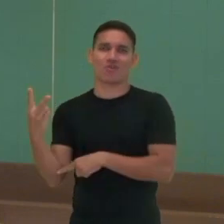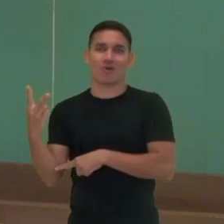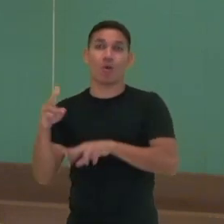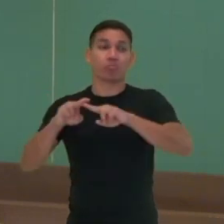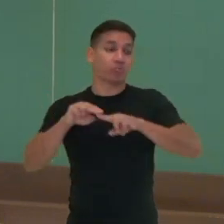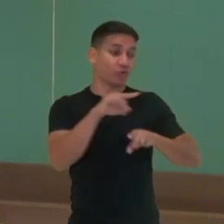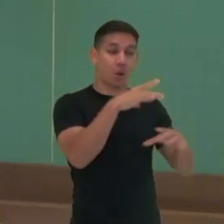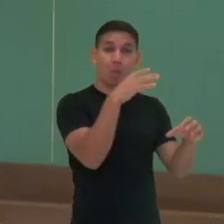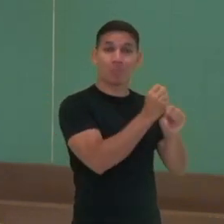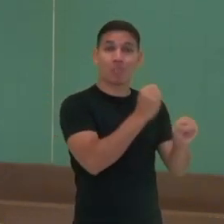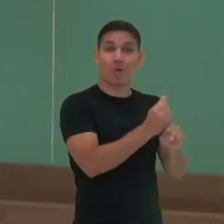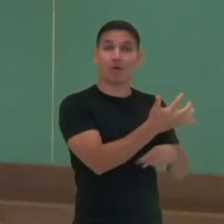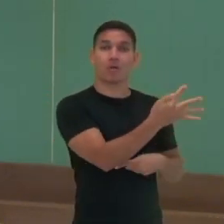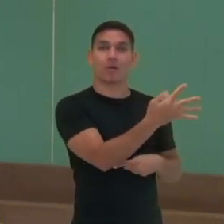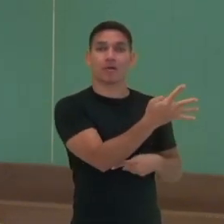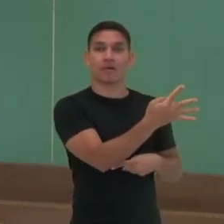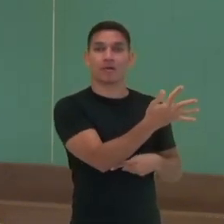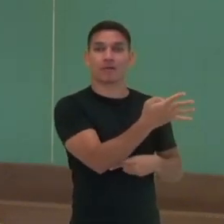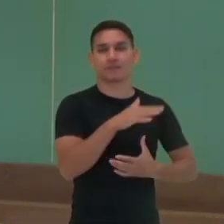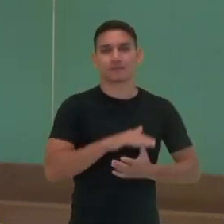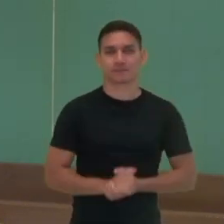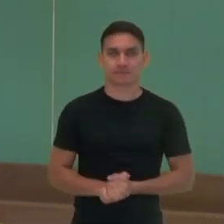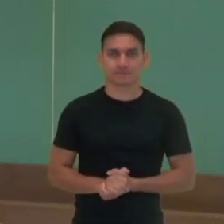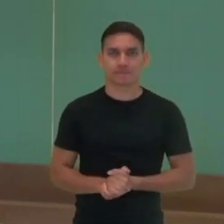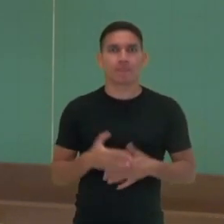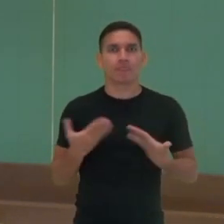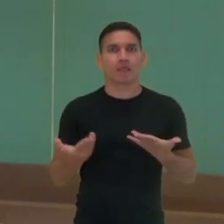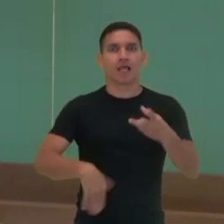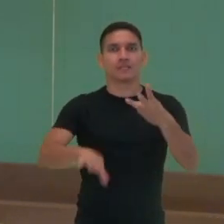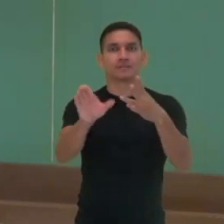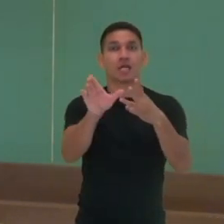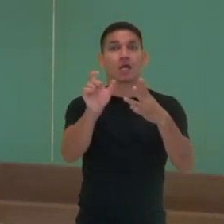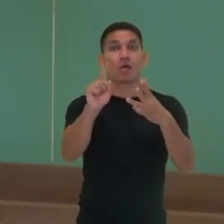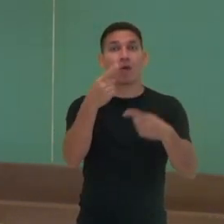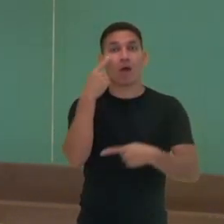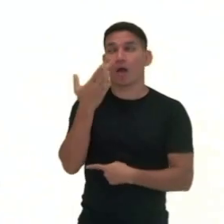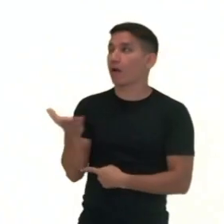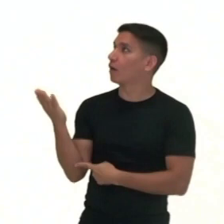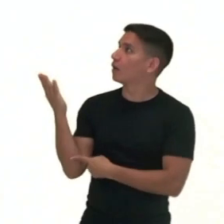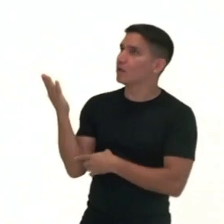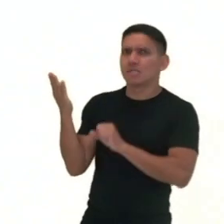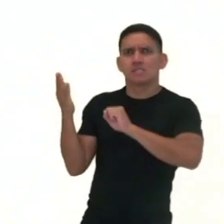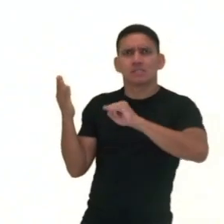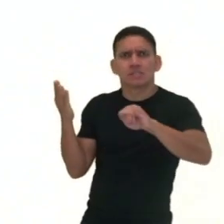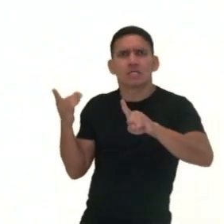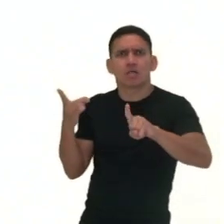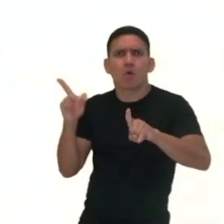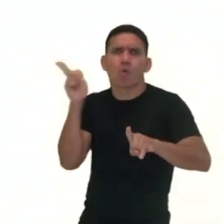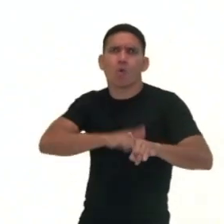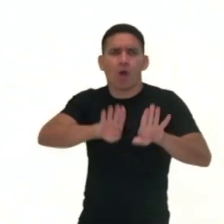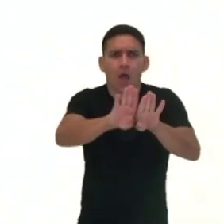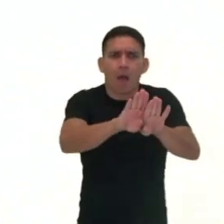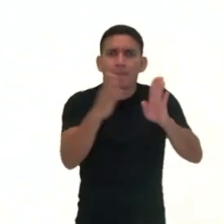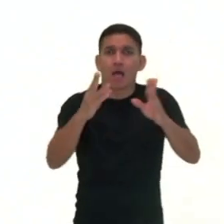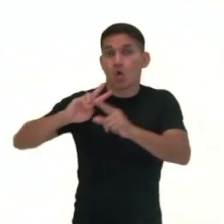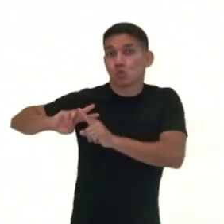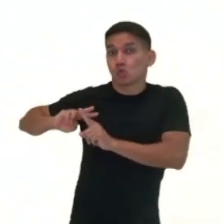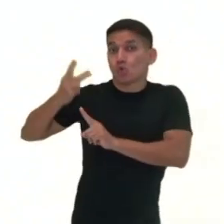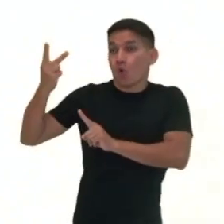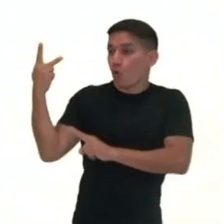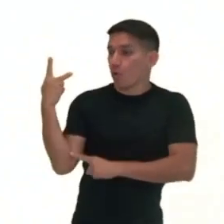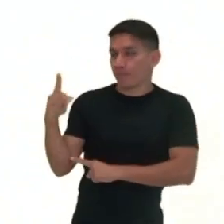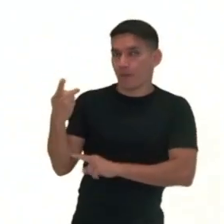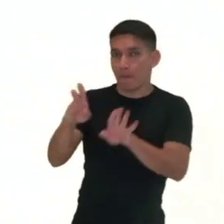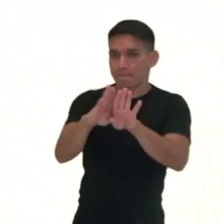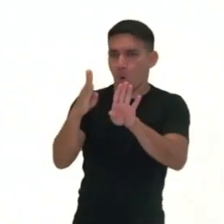ele vai ter 14 pontos. E a letra C, olha lá, se tivesse aberto o dobro de